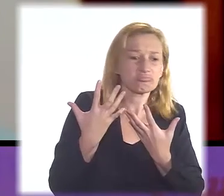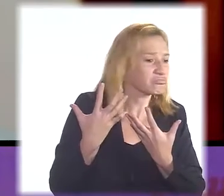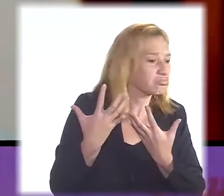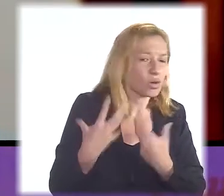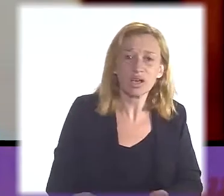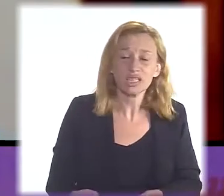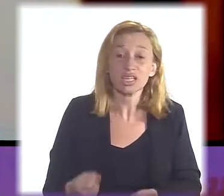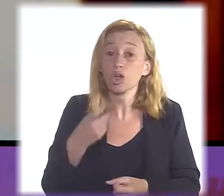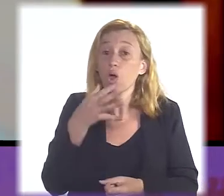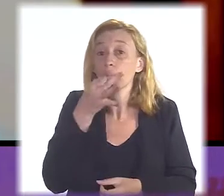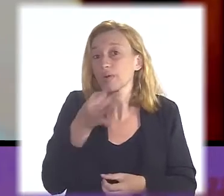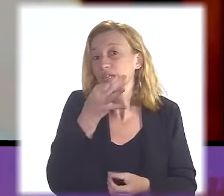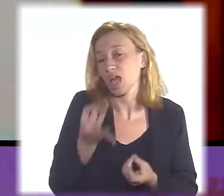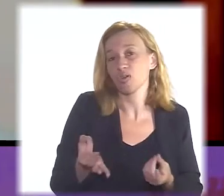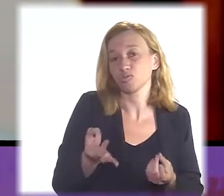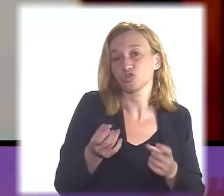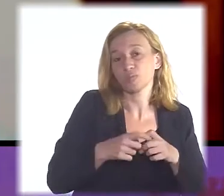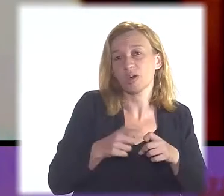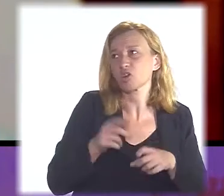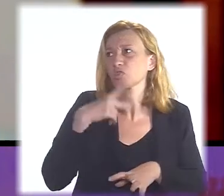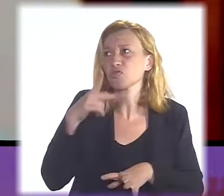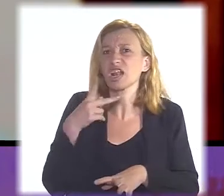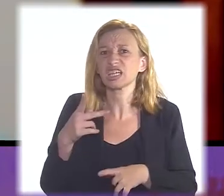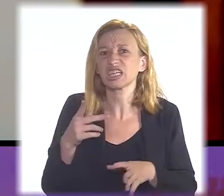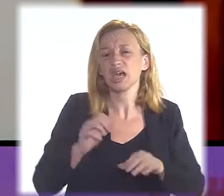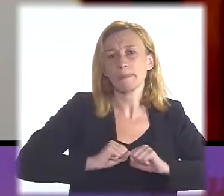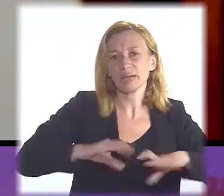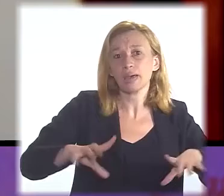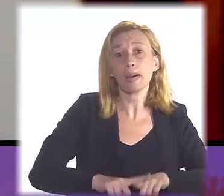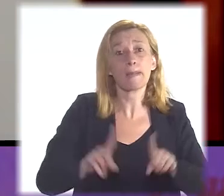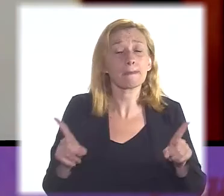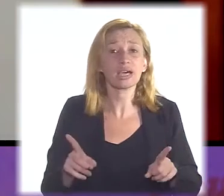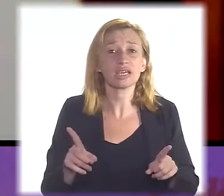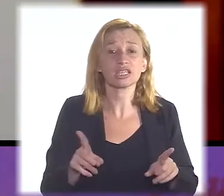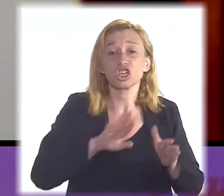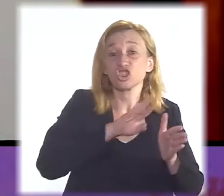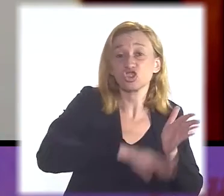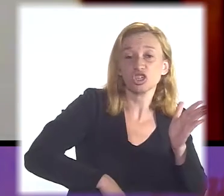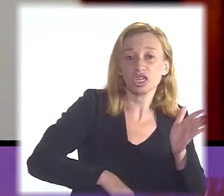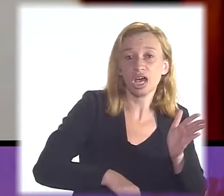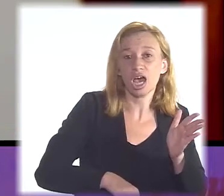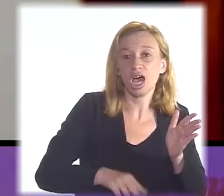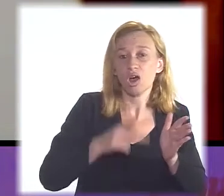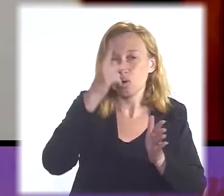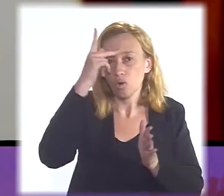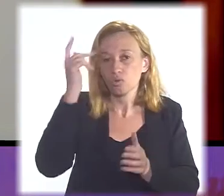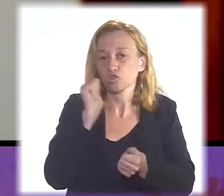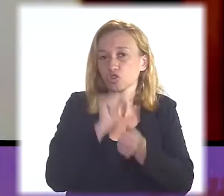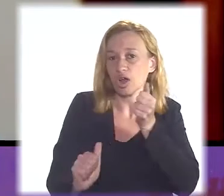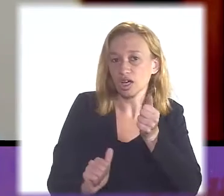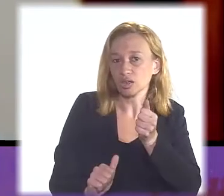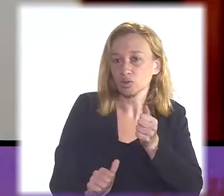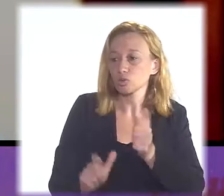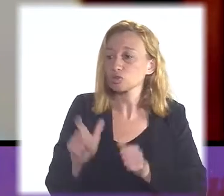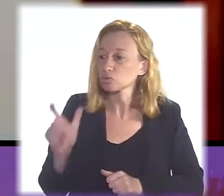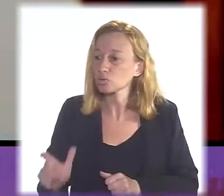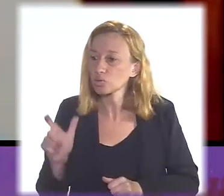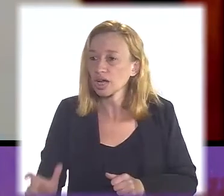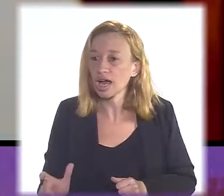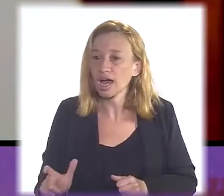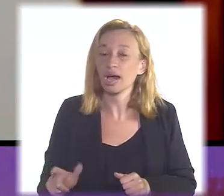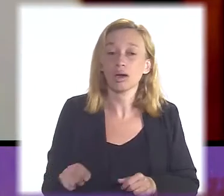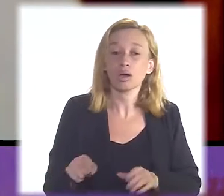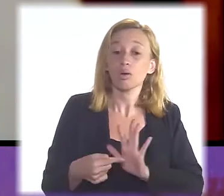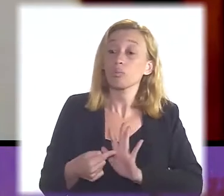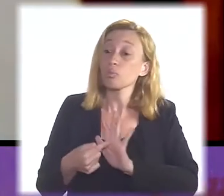a opinião dos médicos. Eu não estou falando da pandemia, eu digo em relação a tirar jogador de uma partida, a alertar que aquele